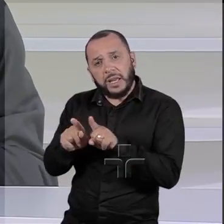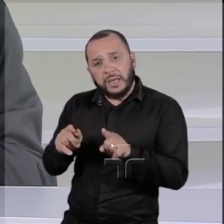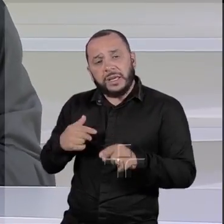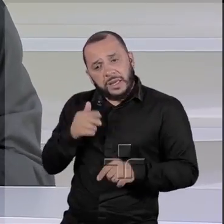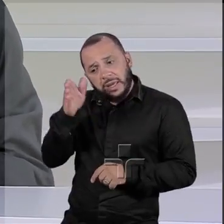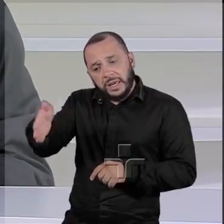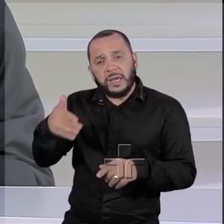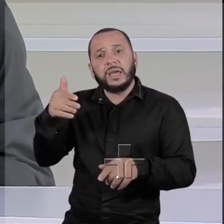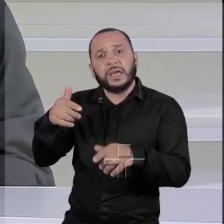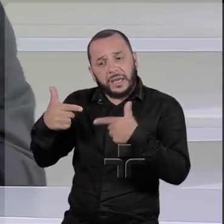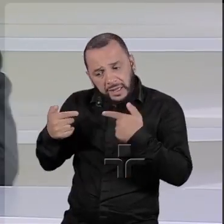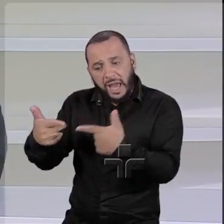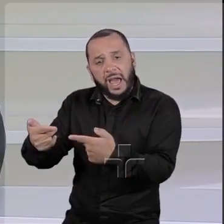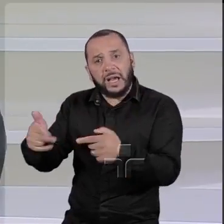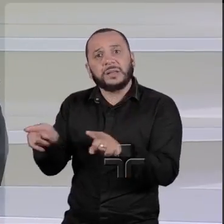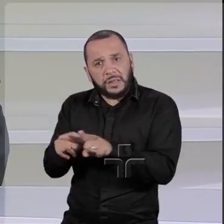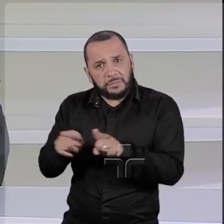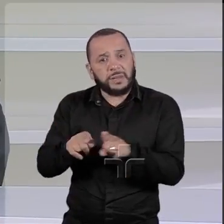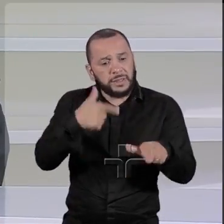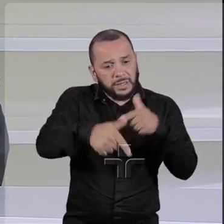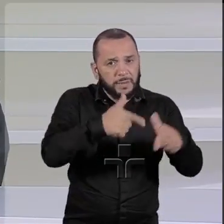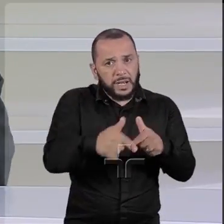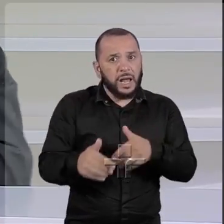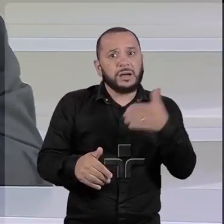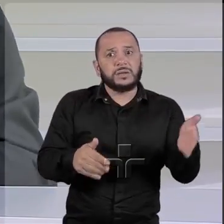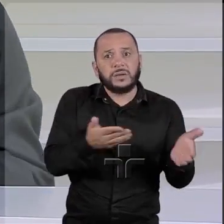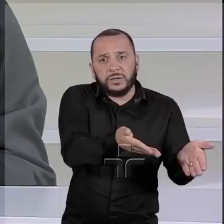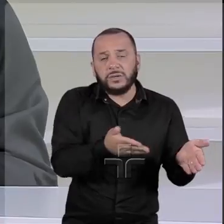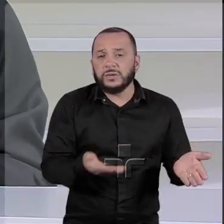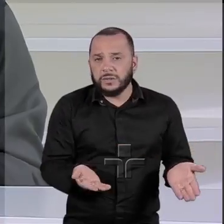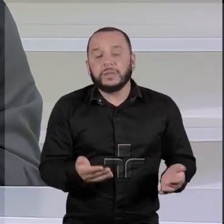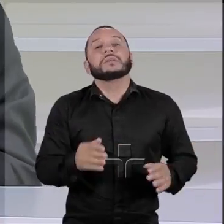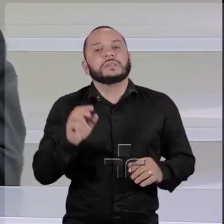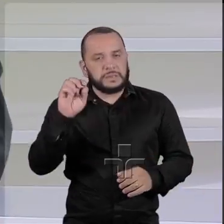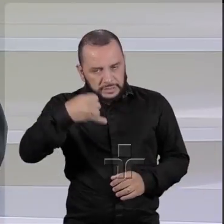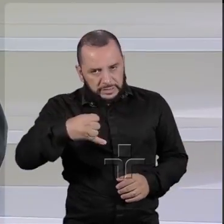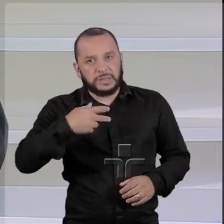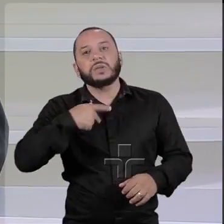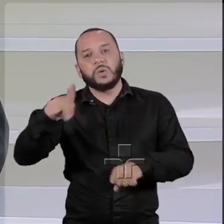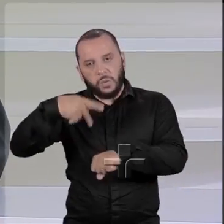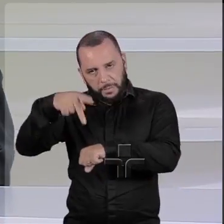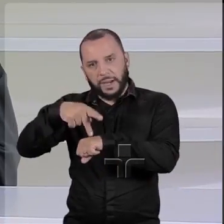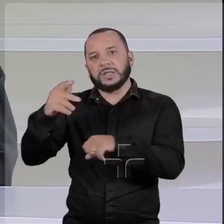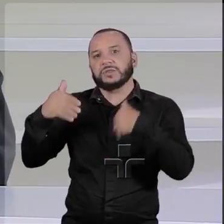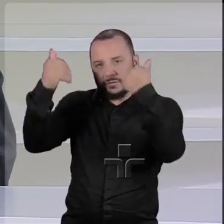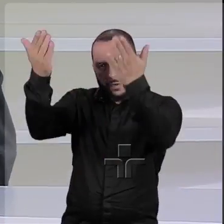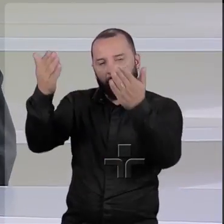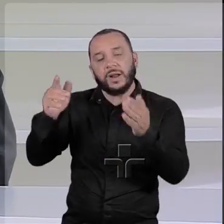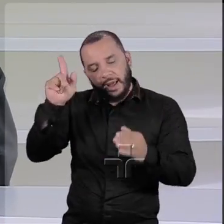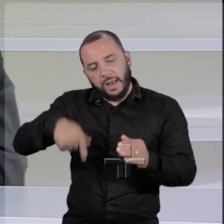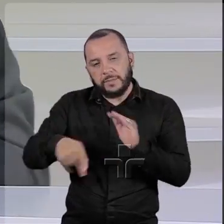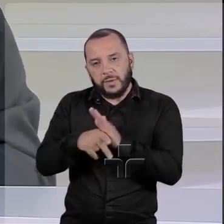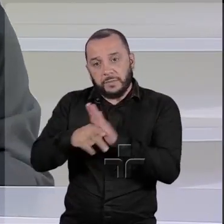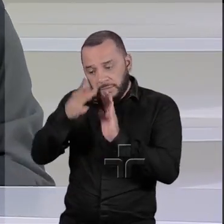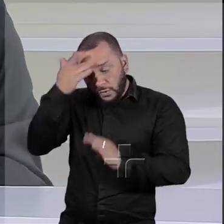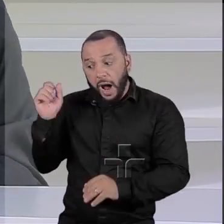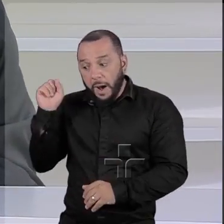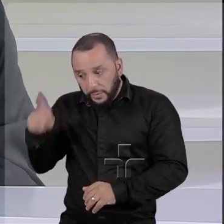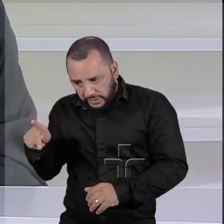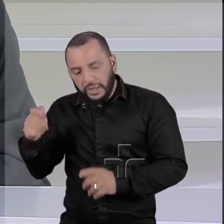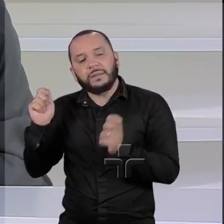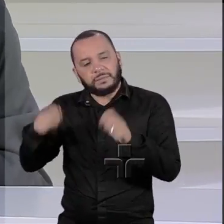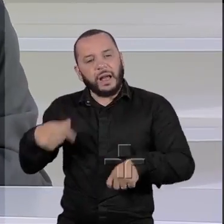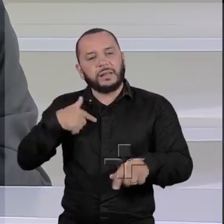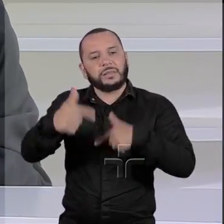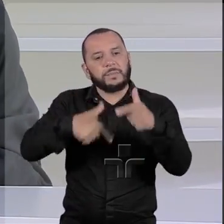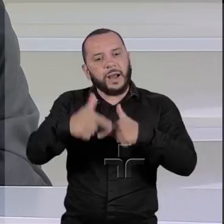o militar, quando se reforma, ele passa a ser um civil. Não é? Claro. E ele vai para o mercado de trabalho como um civil. E essa